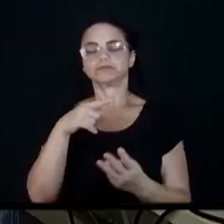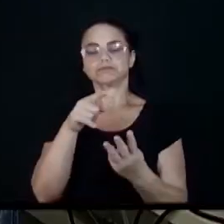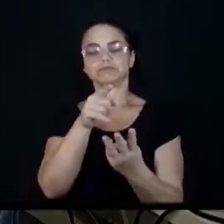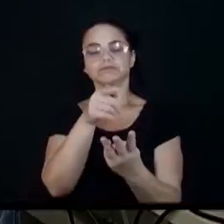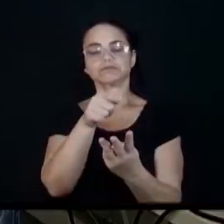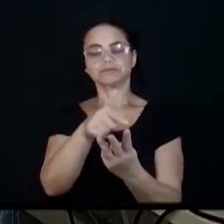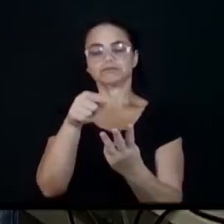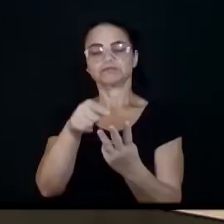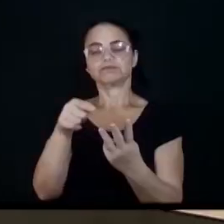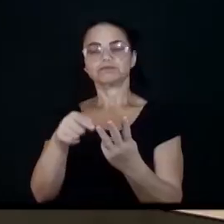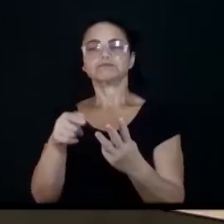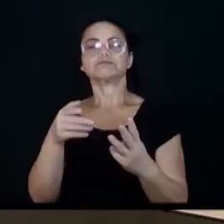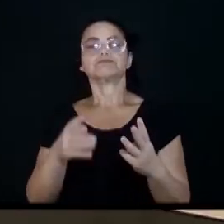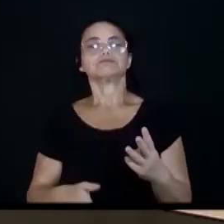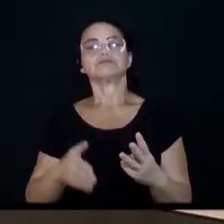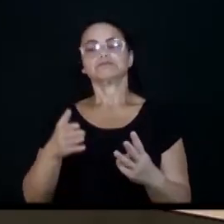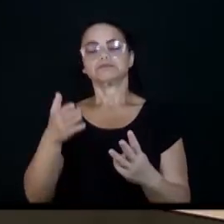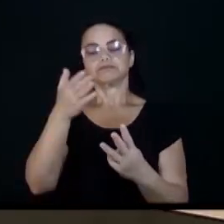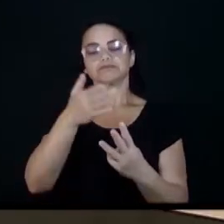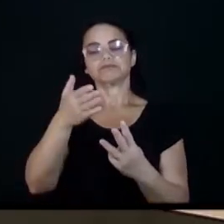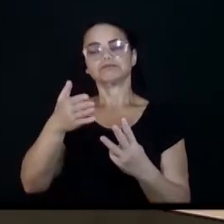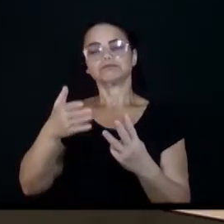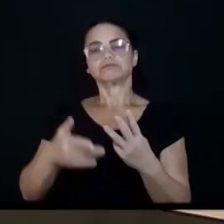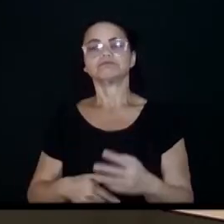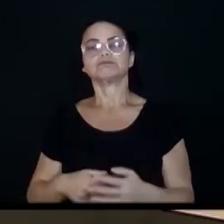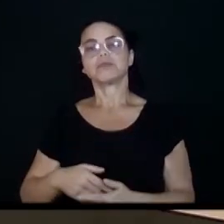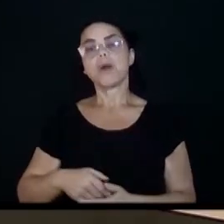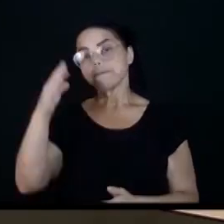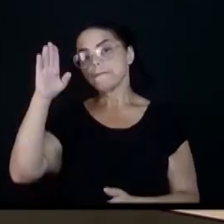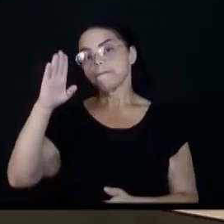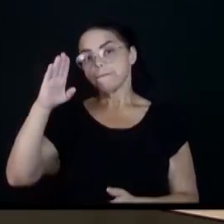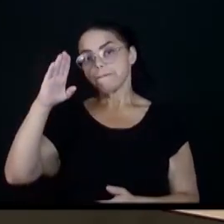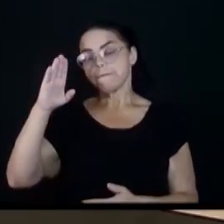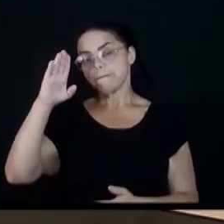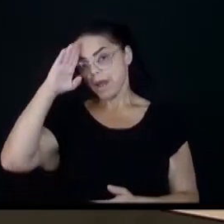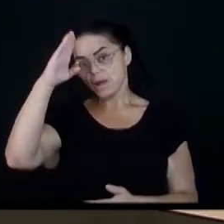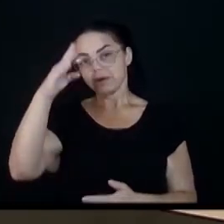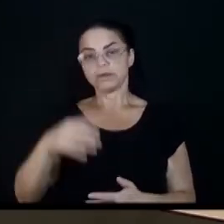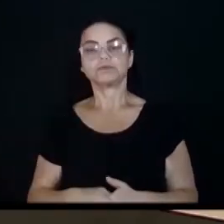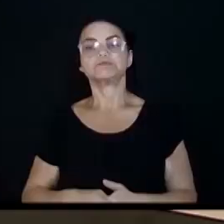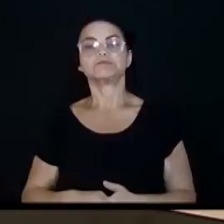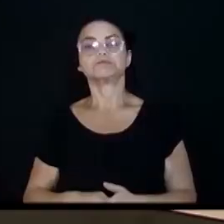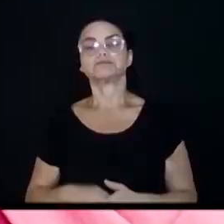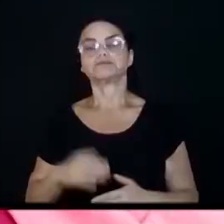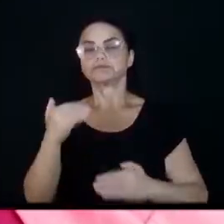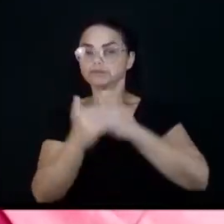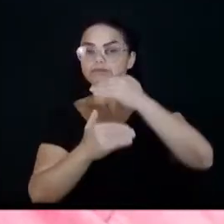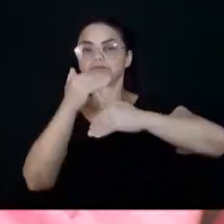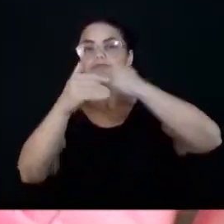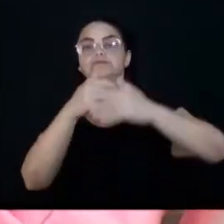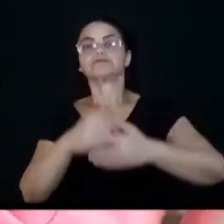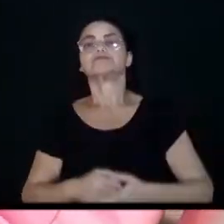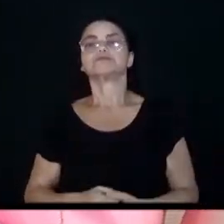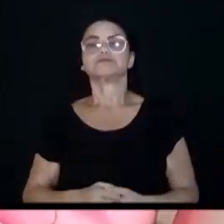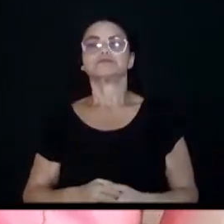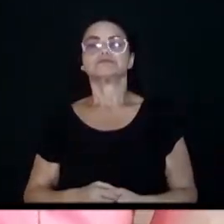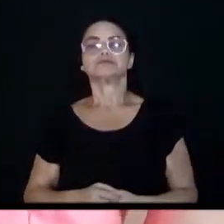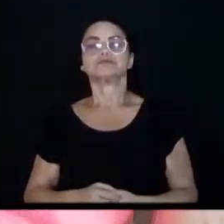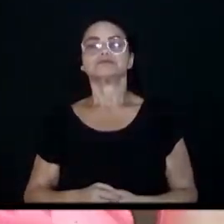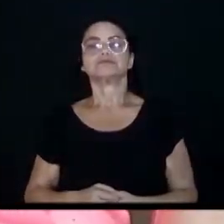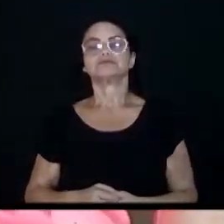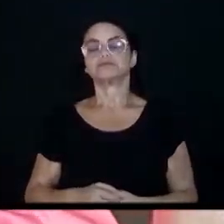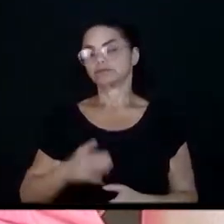principais dentro do percurso, que a gente chama, né? Para desenvolver o trabalho. E aí o âmbito do eu